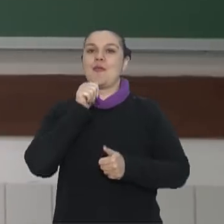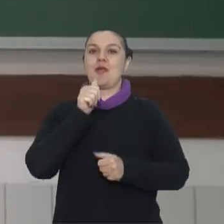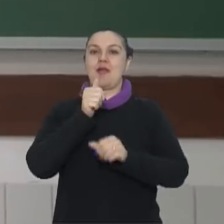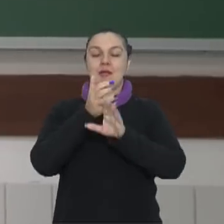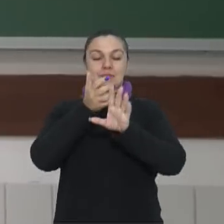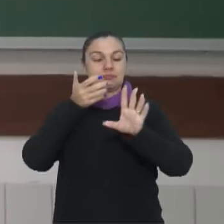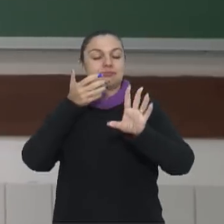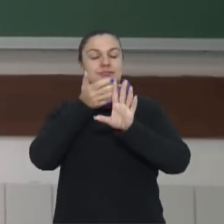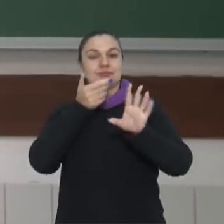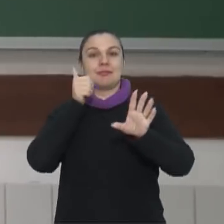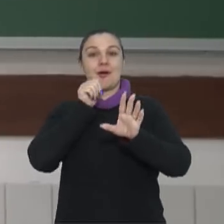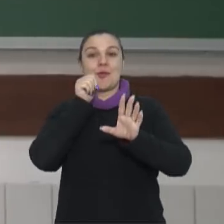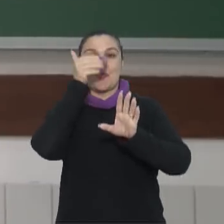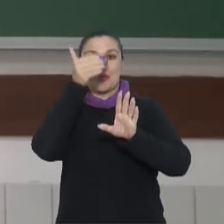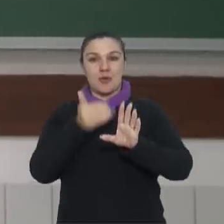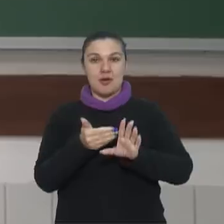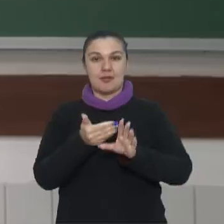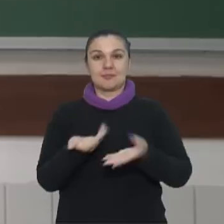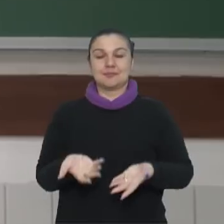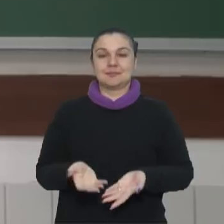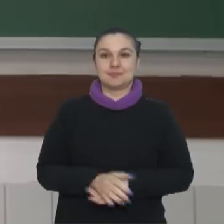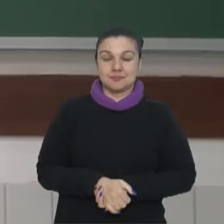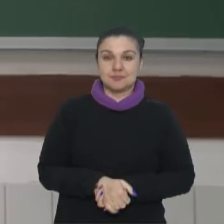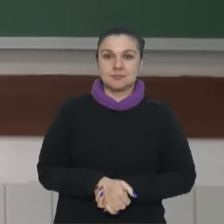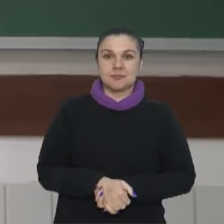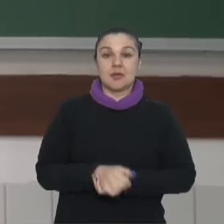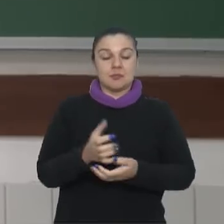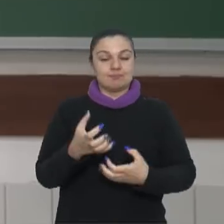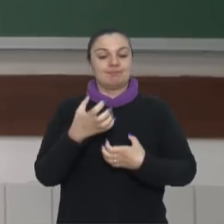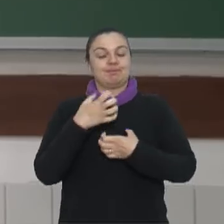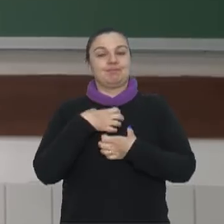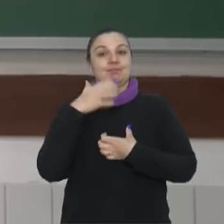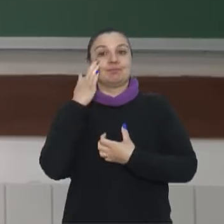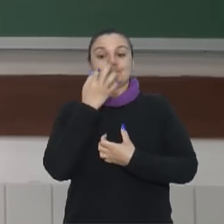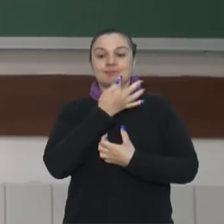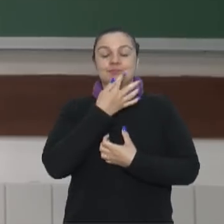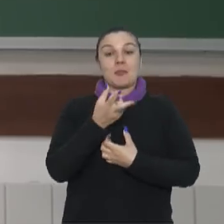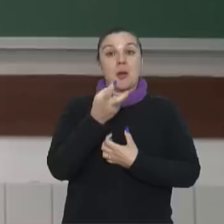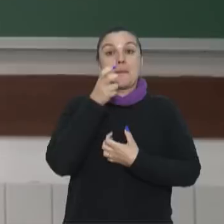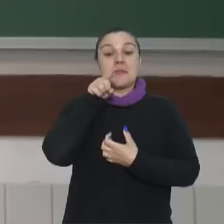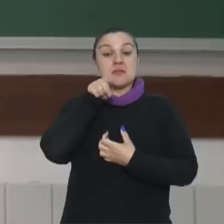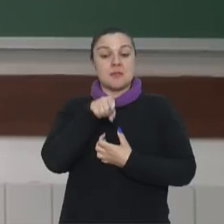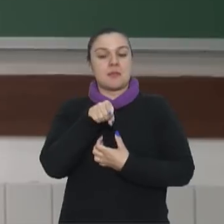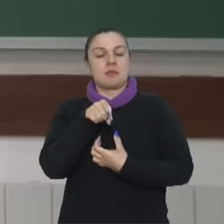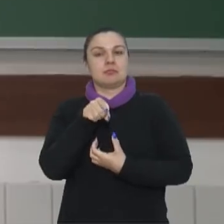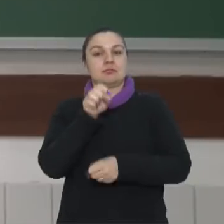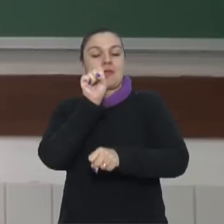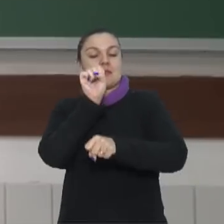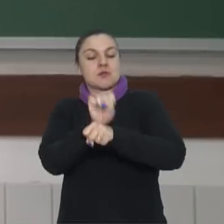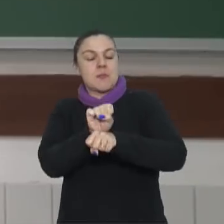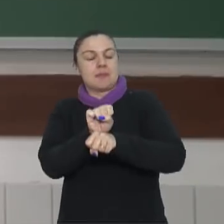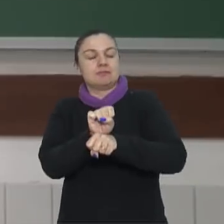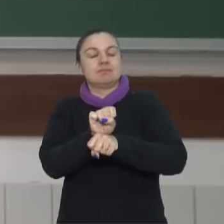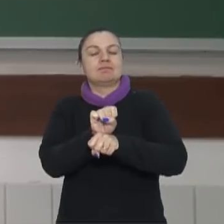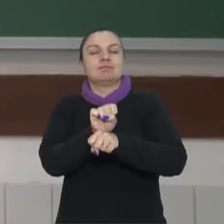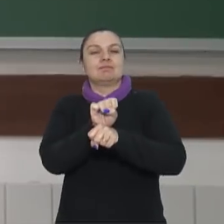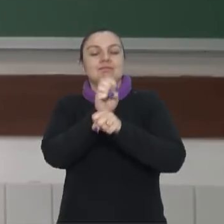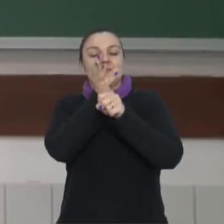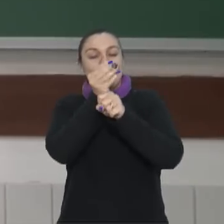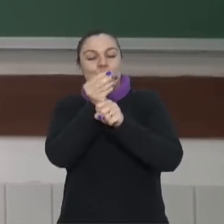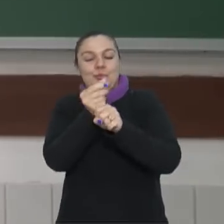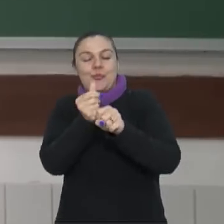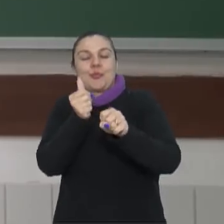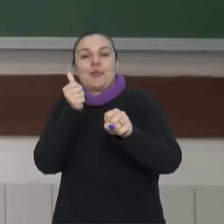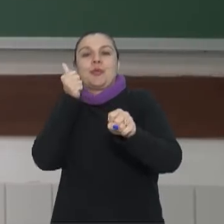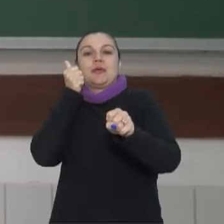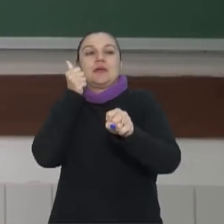moça, esta mulher. Olha que coisa linda, gente. Então isso foi o que ela viu, né? Então o que que ela vê? A espera apagando alguém, né?